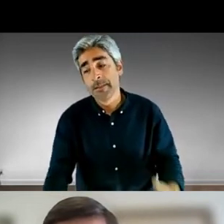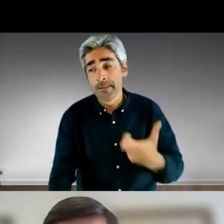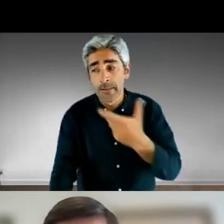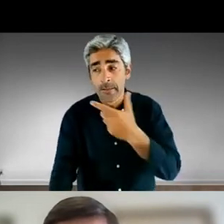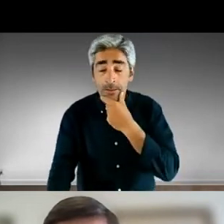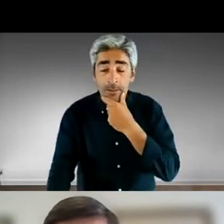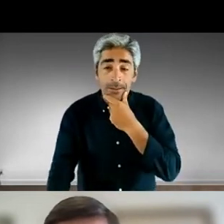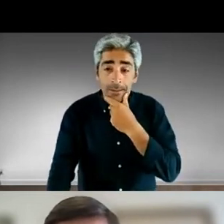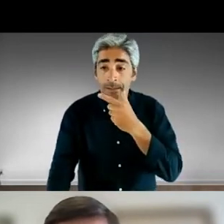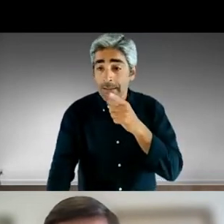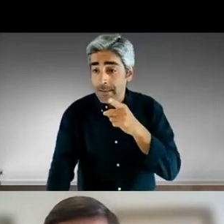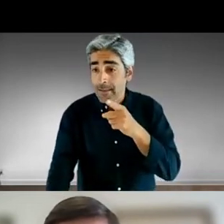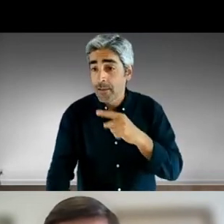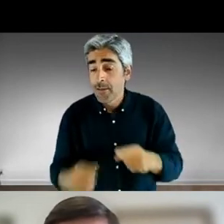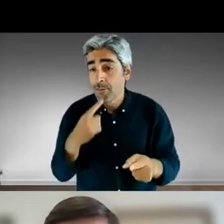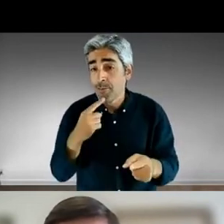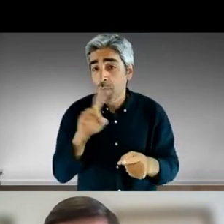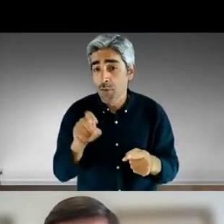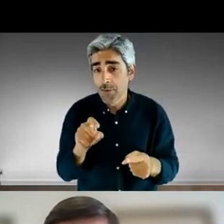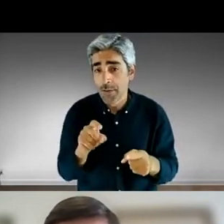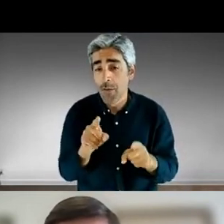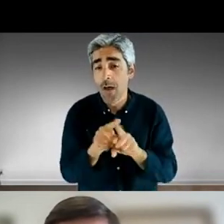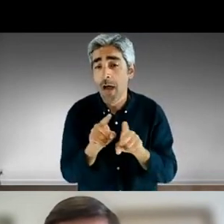Pois essa é a pergunta de $1 milhão, não é?